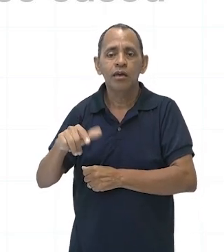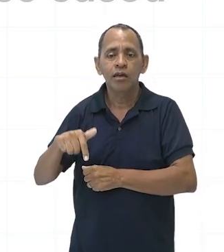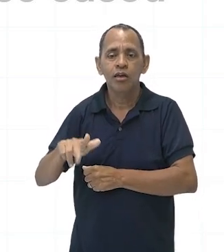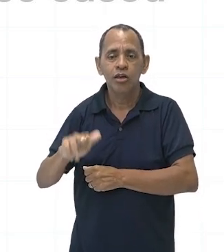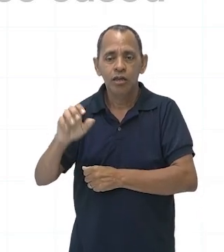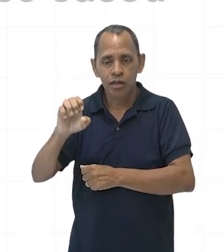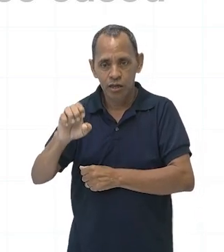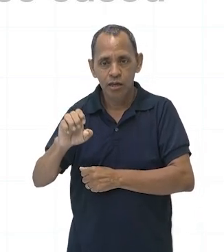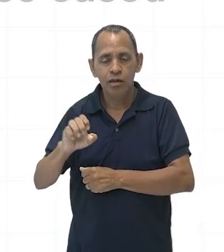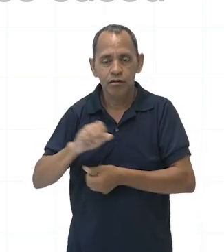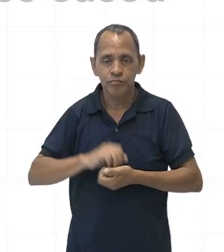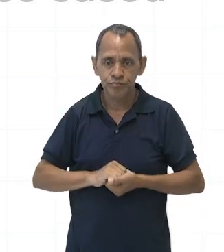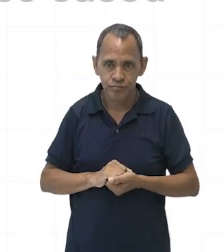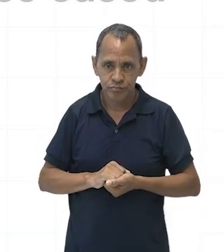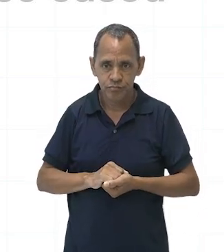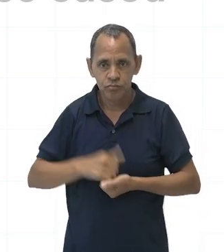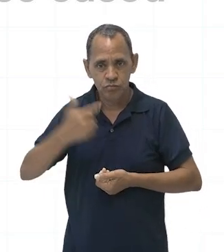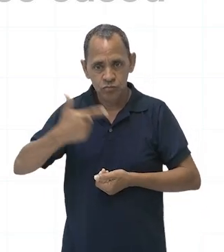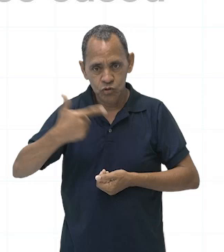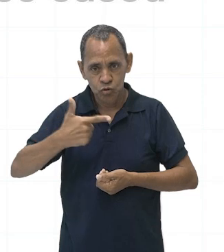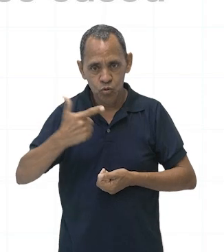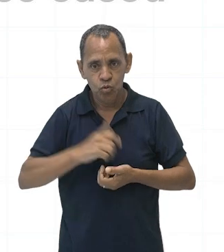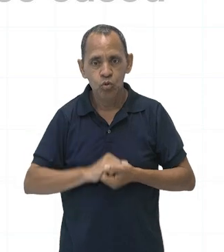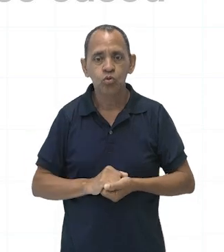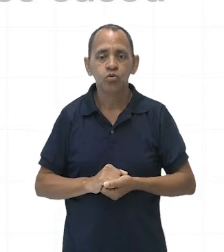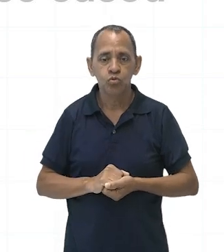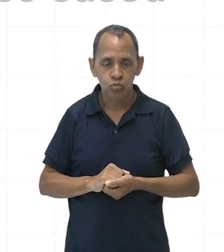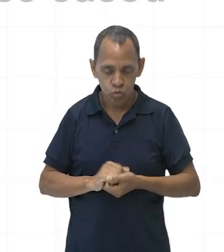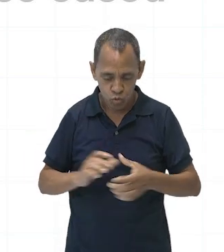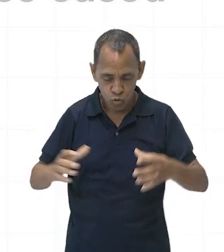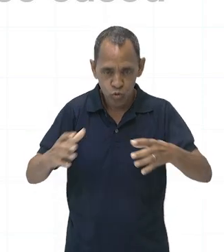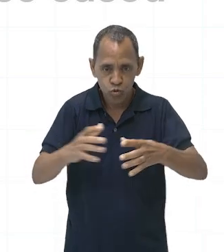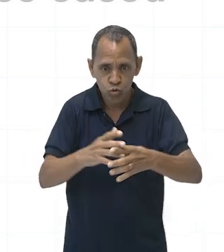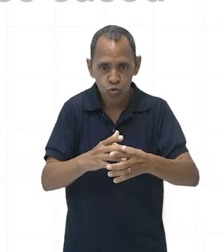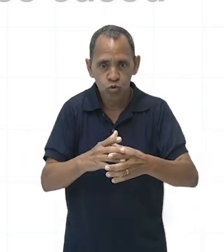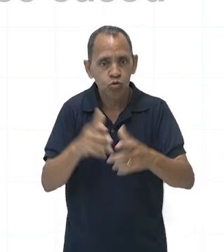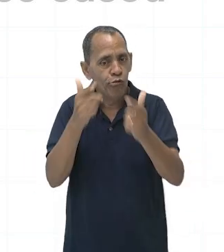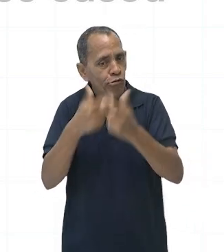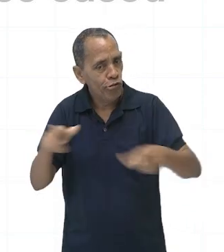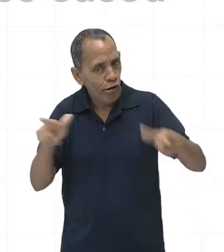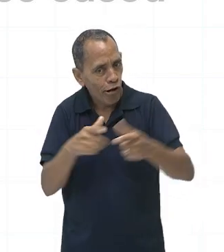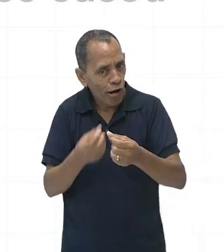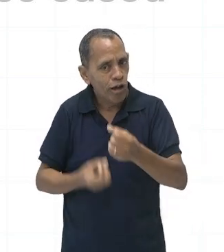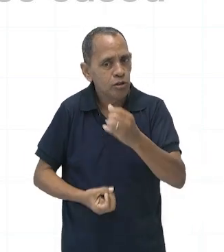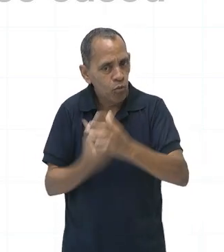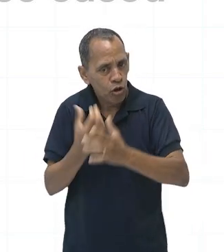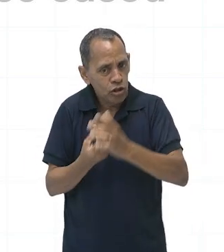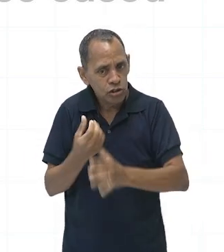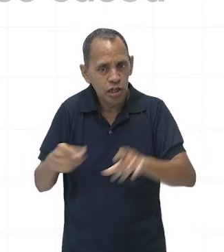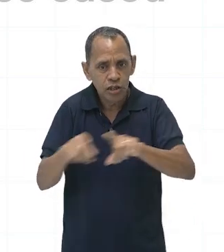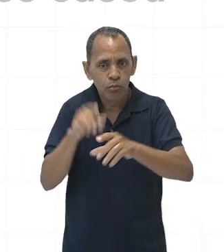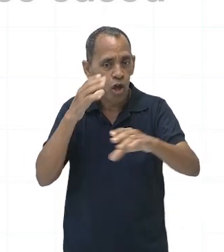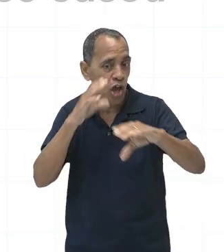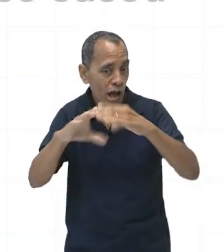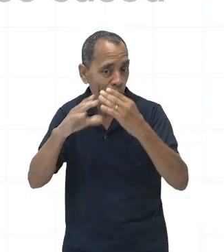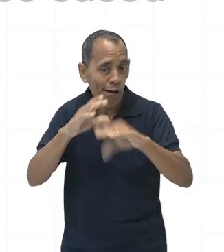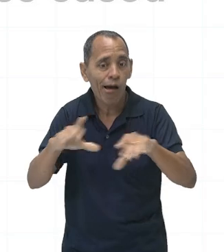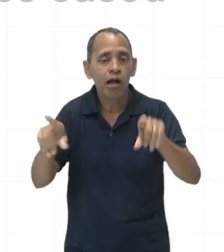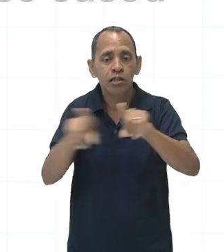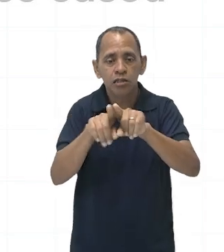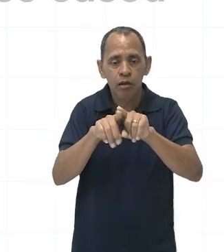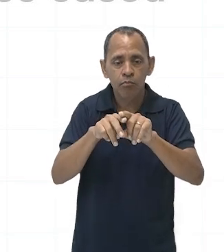diferente, reunia dança, poesia, canto e orquestra musical. Então, era